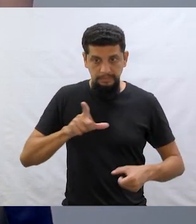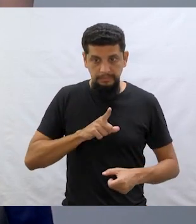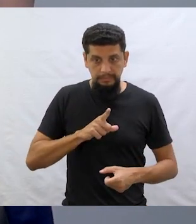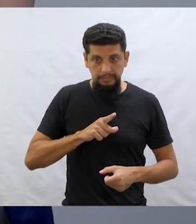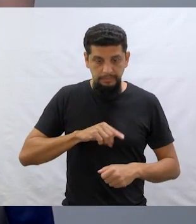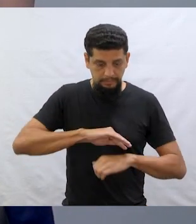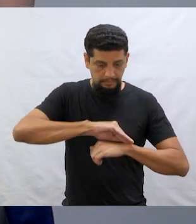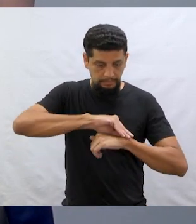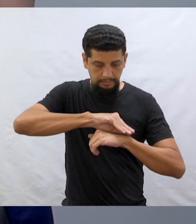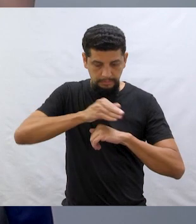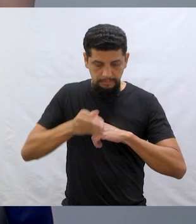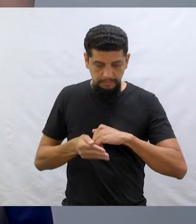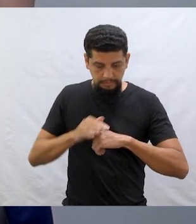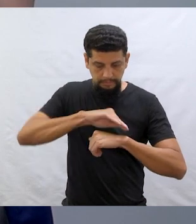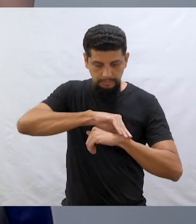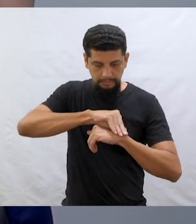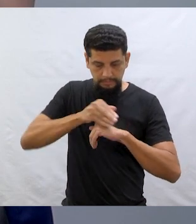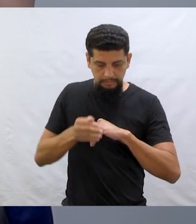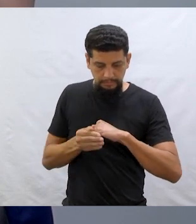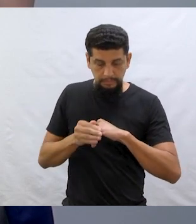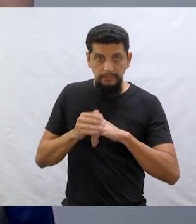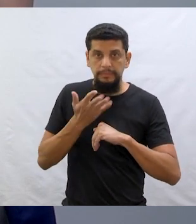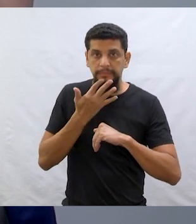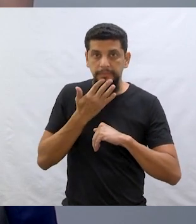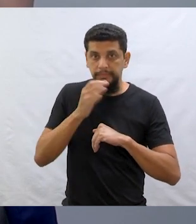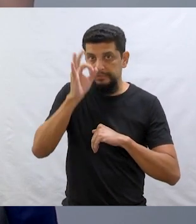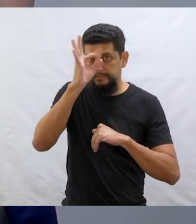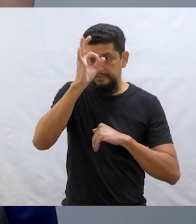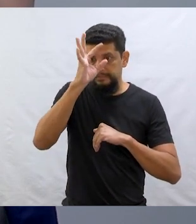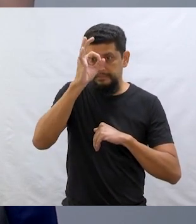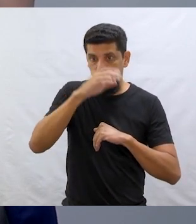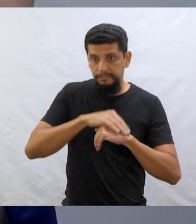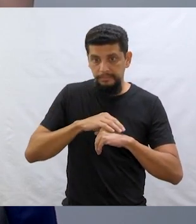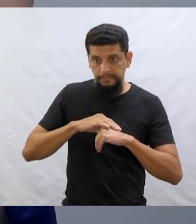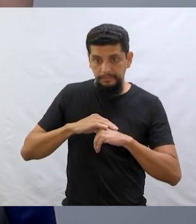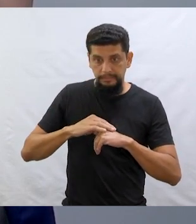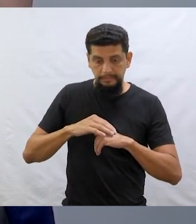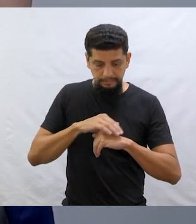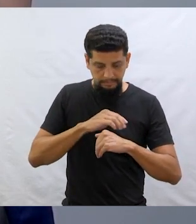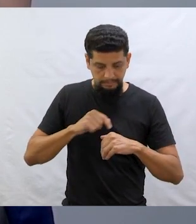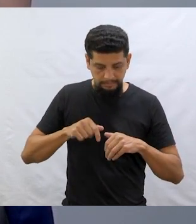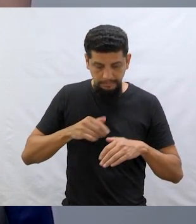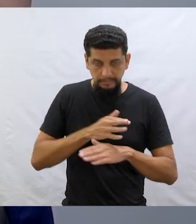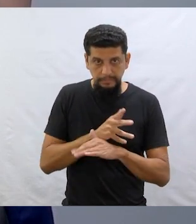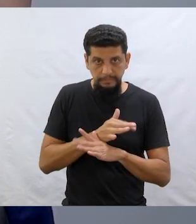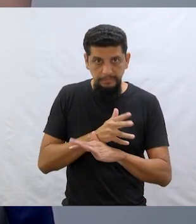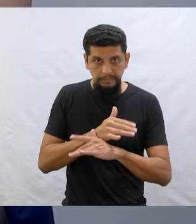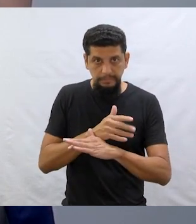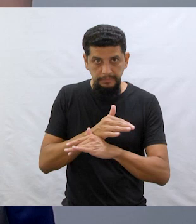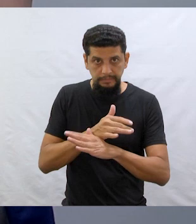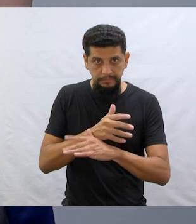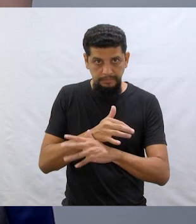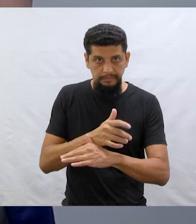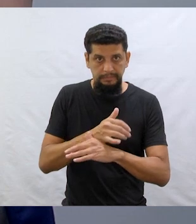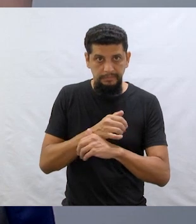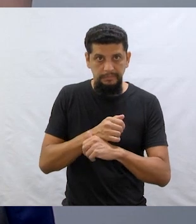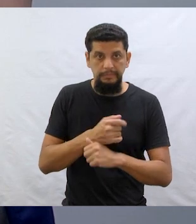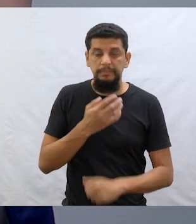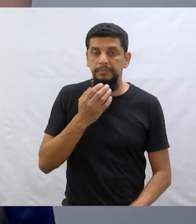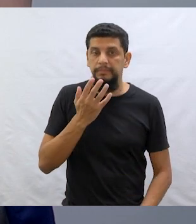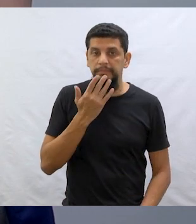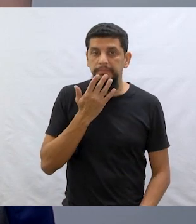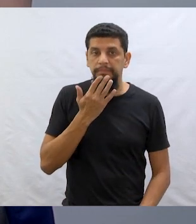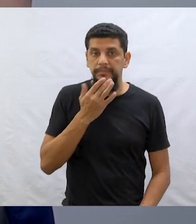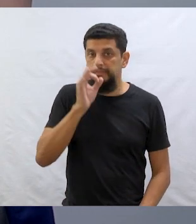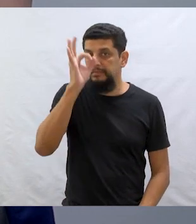aqui o casco também, ele é verde, com as perninhas verdes, cabeça verde, ela é inteira